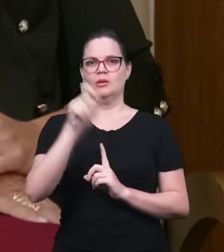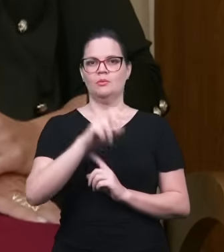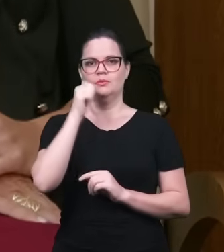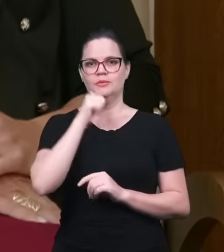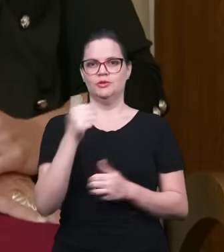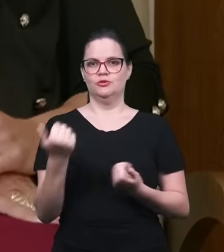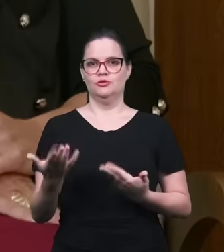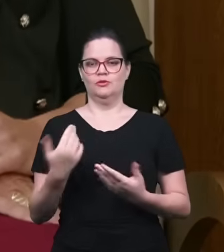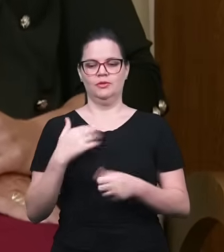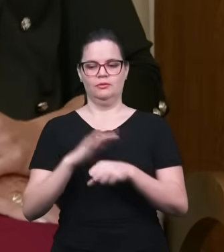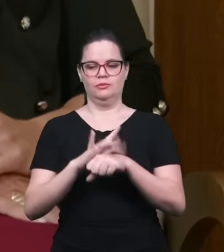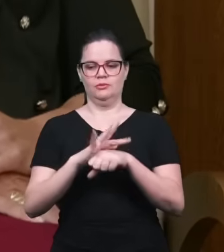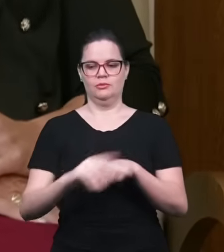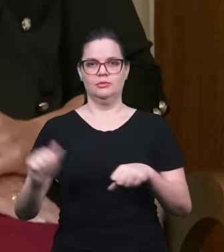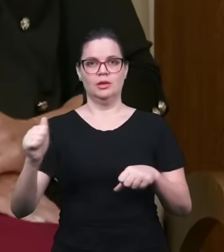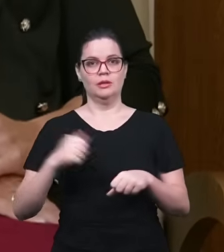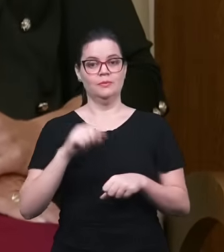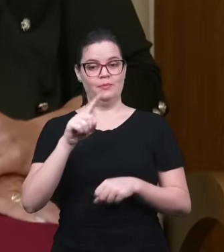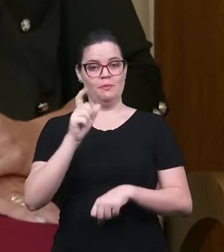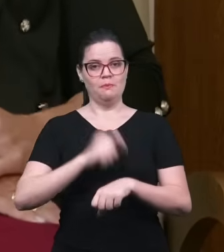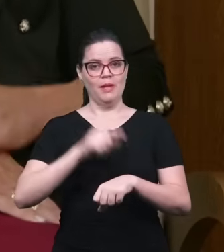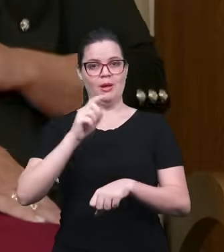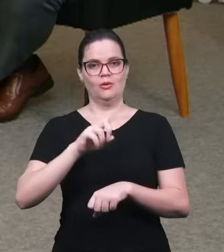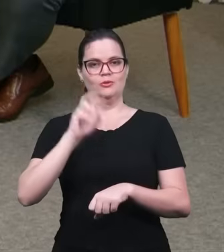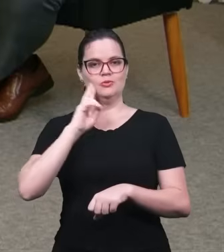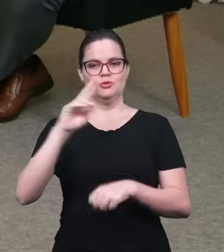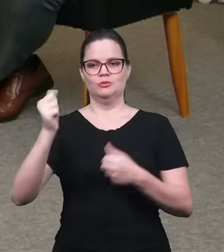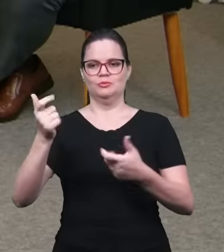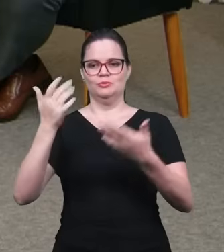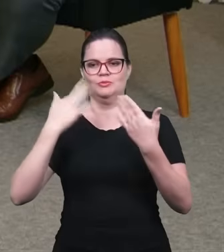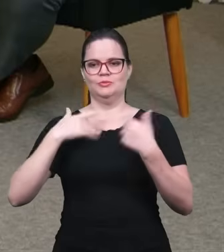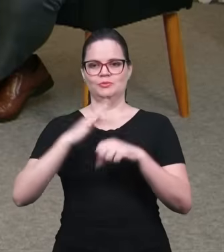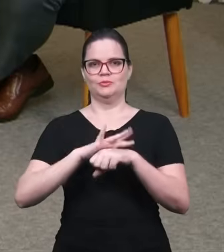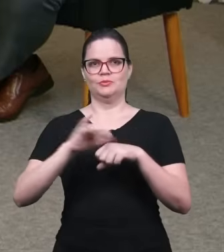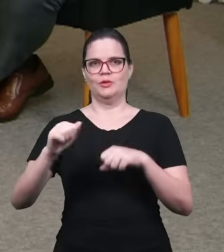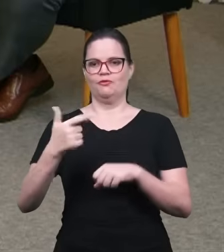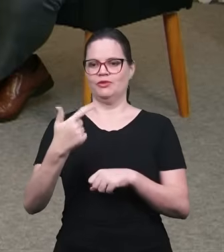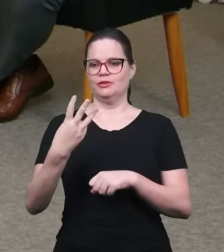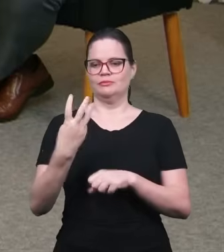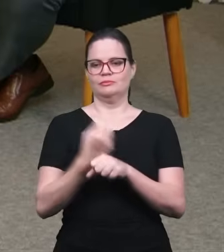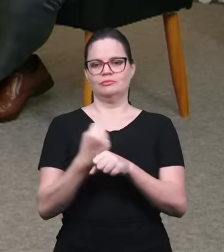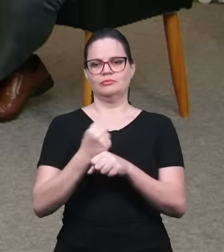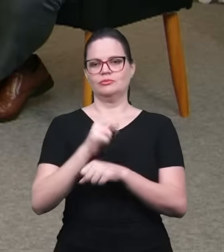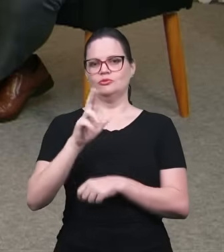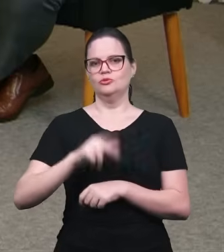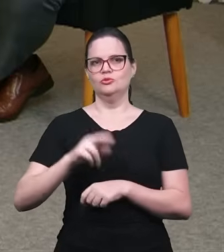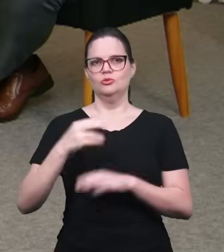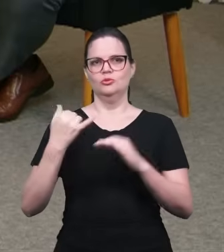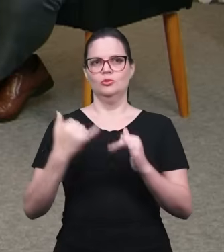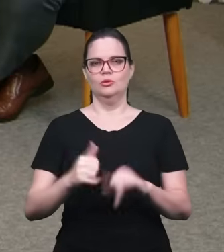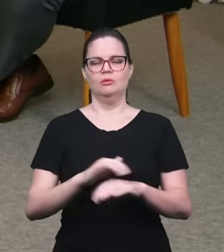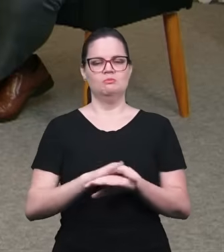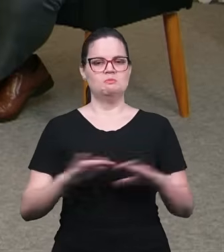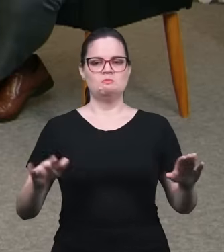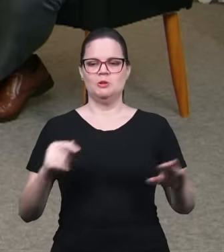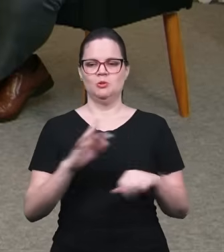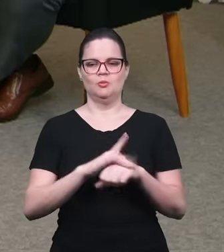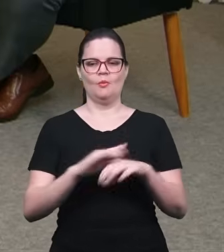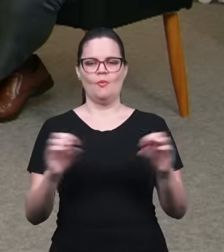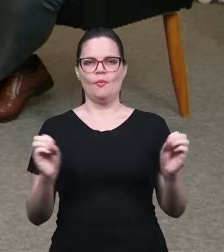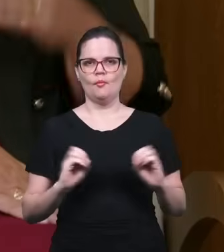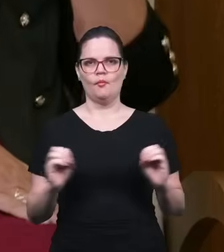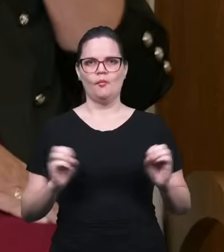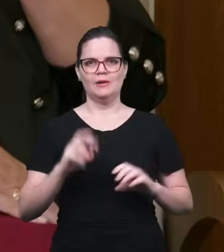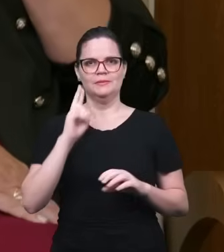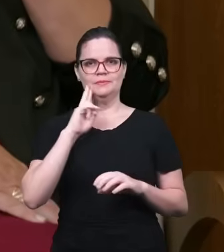jovem. Aleluia. E o Senhor me curou naquele dia. Amém. Nunca mais, em 23 anos, graças a Deus, o Senhor me curou. Amém.